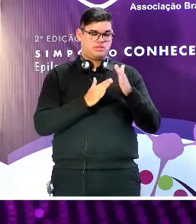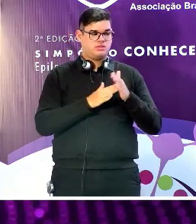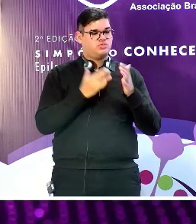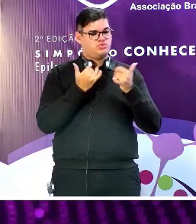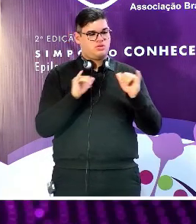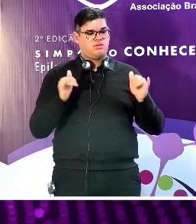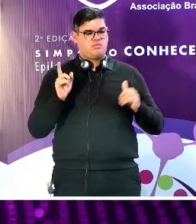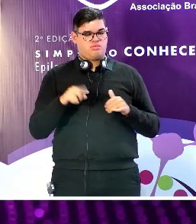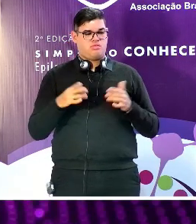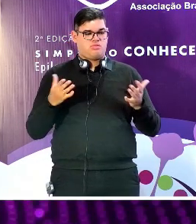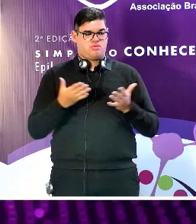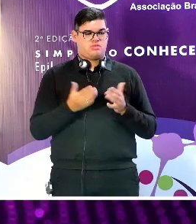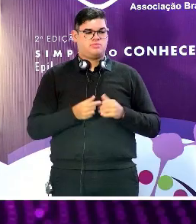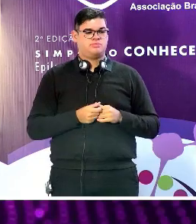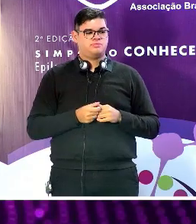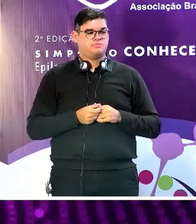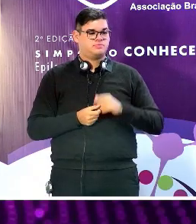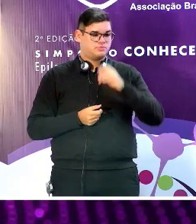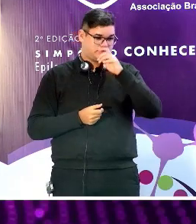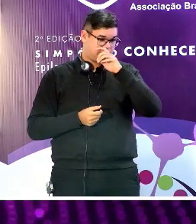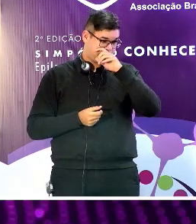né? Então,